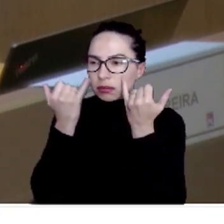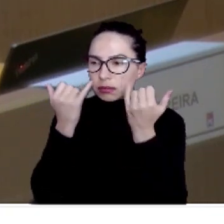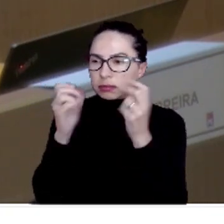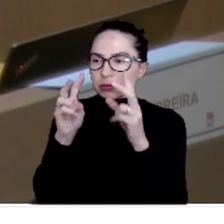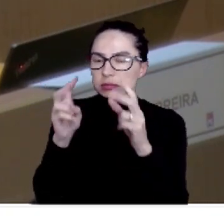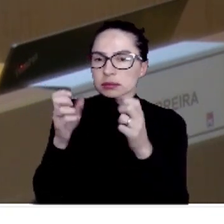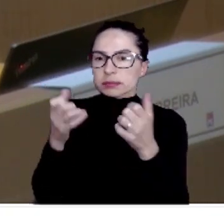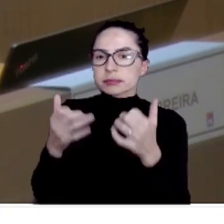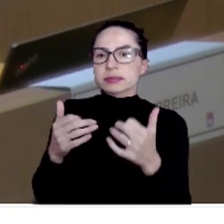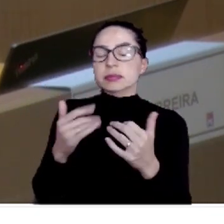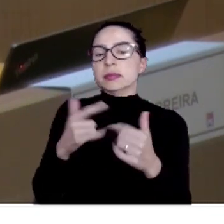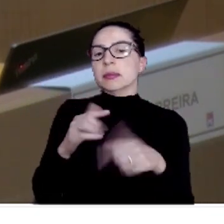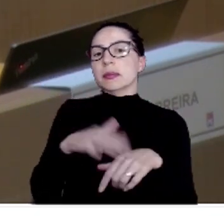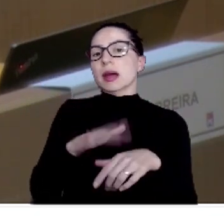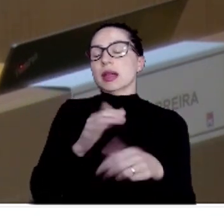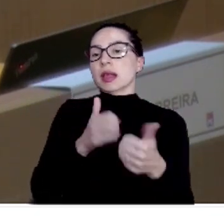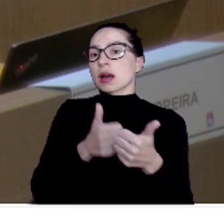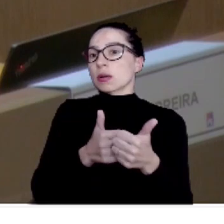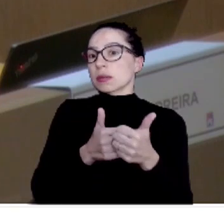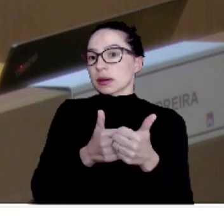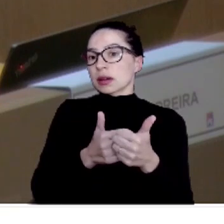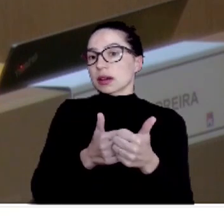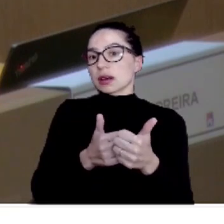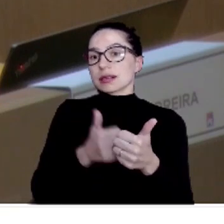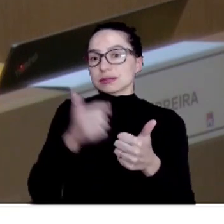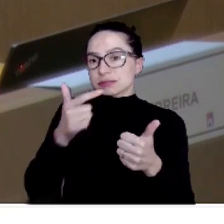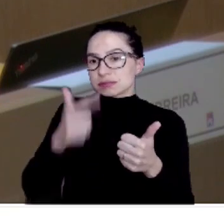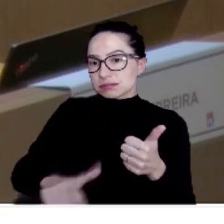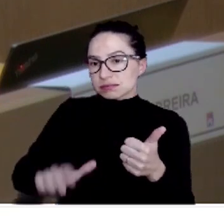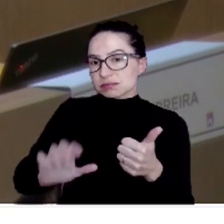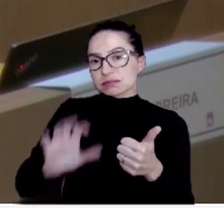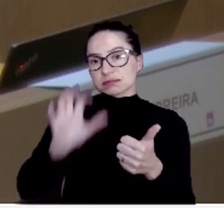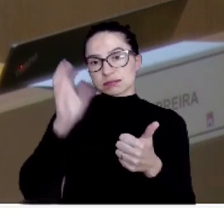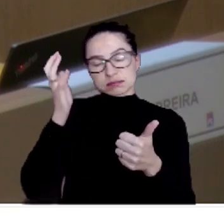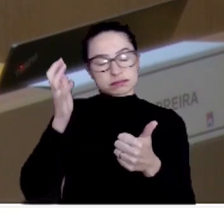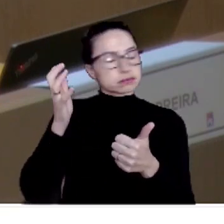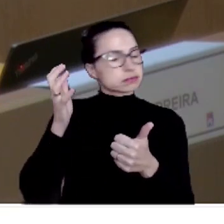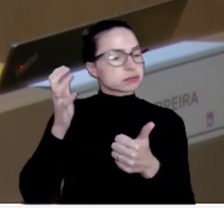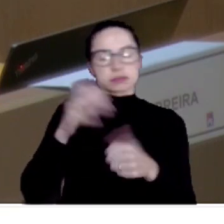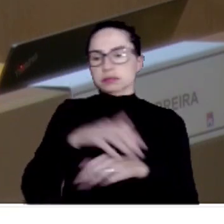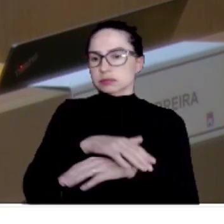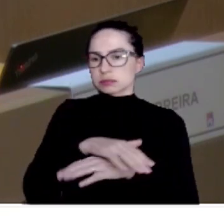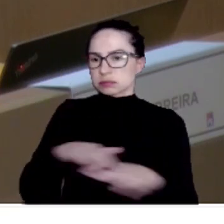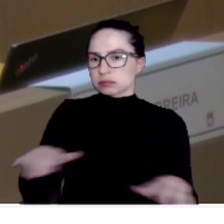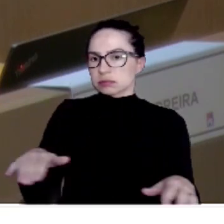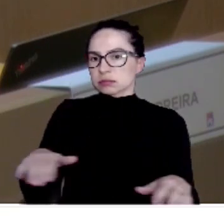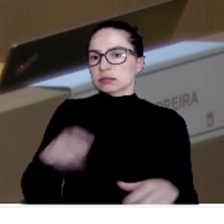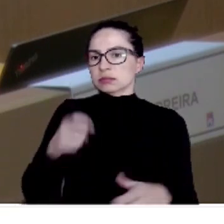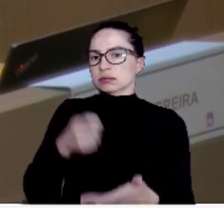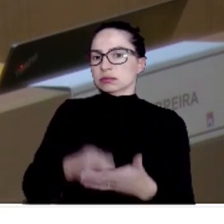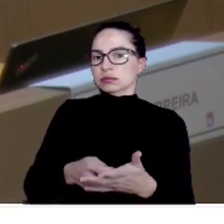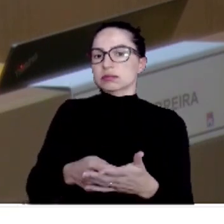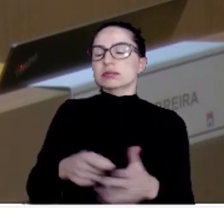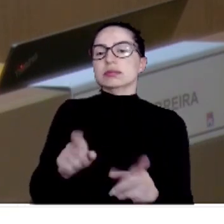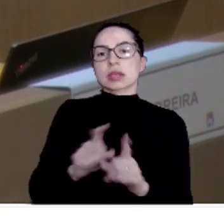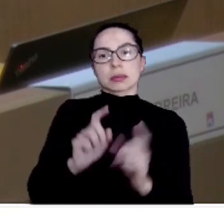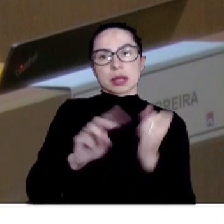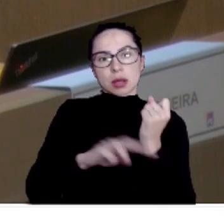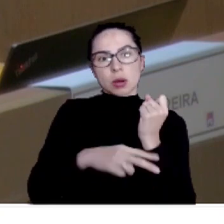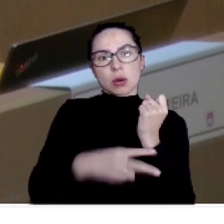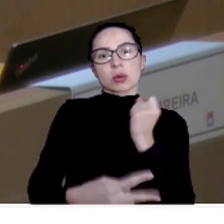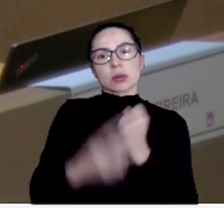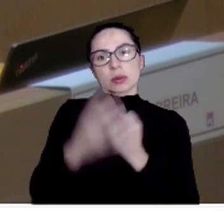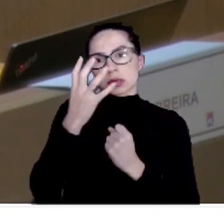precisamos acompanhar para que atos desse tipo aí sejam severamente punidos e que tenha consequências mais sérias, para que